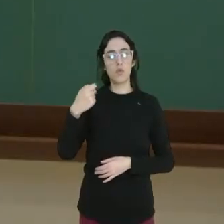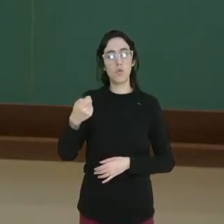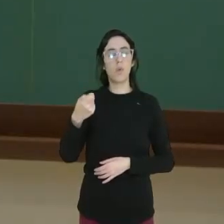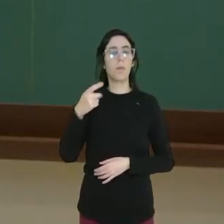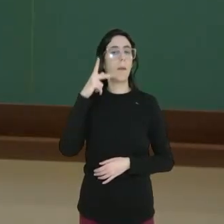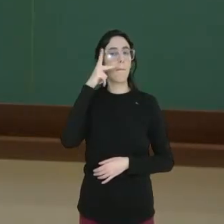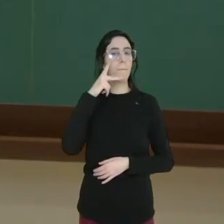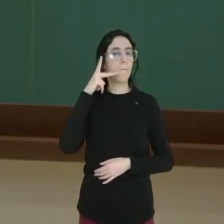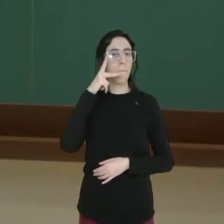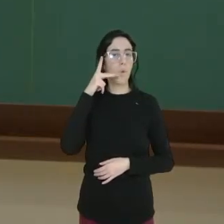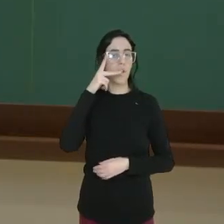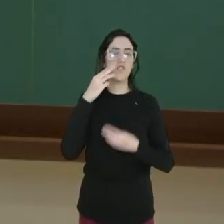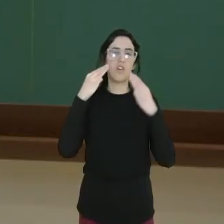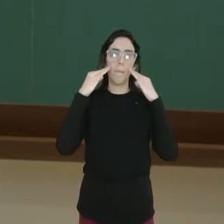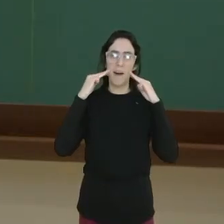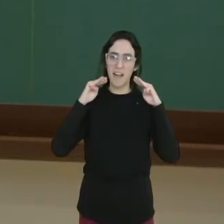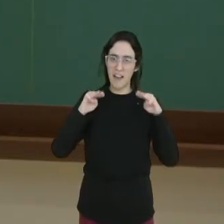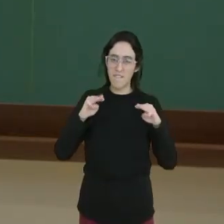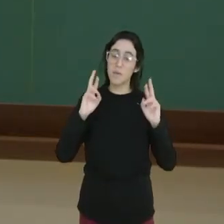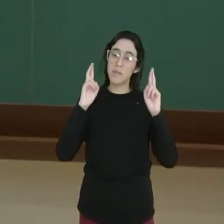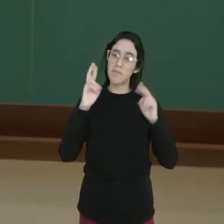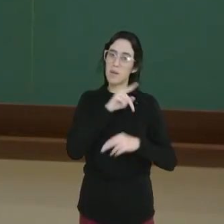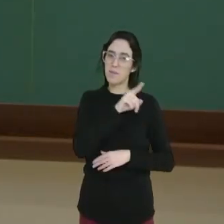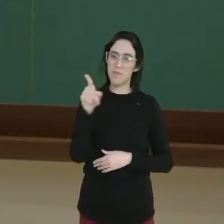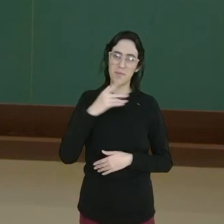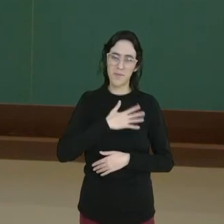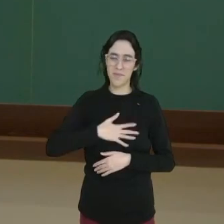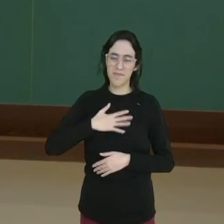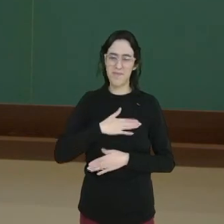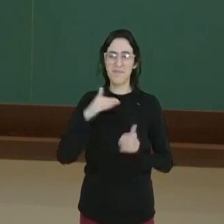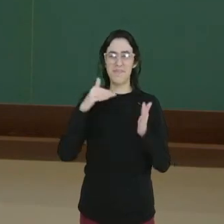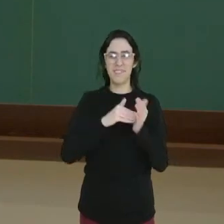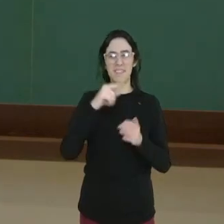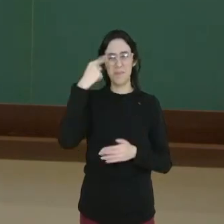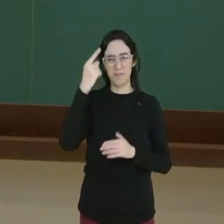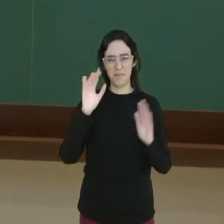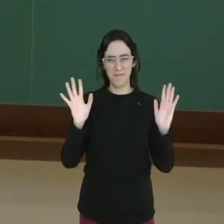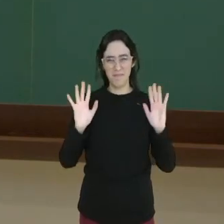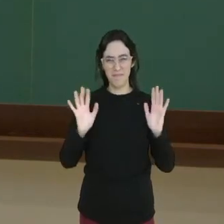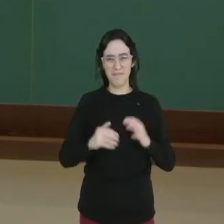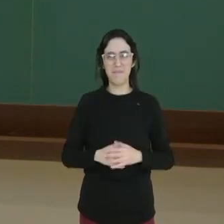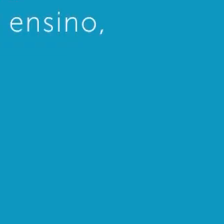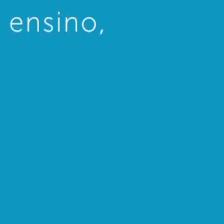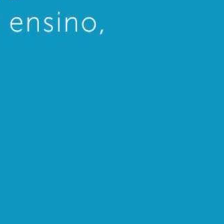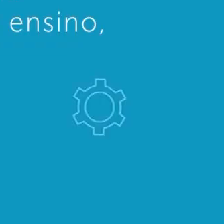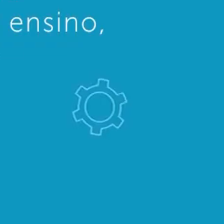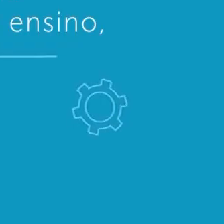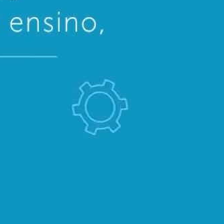sobre a política em Maquiavel. Eu espero que vocês tenham gostado e até breve!